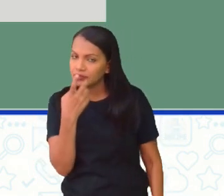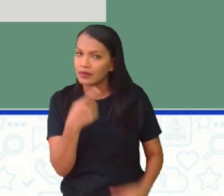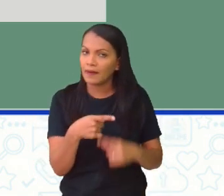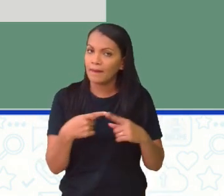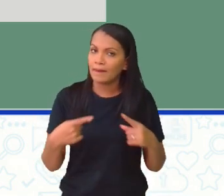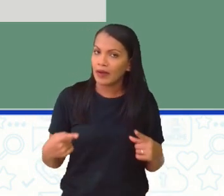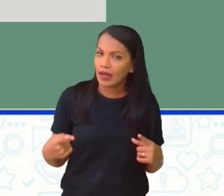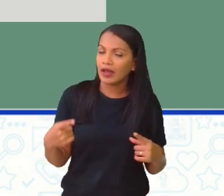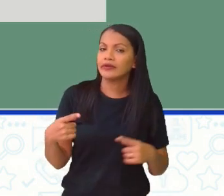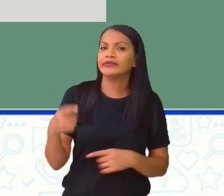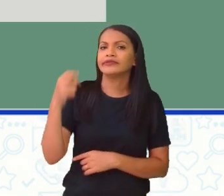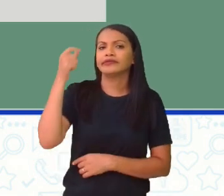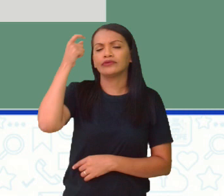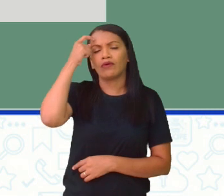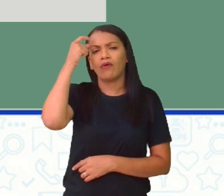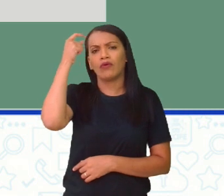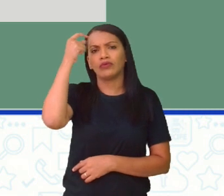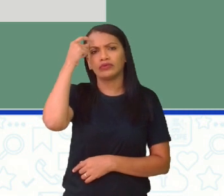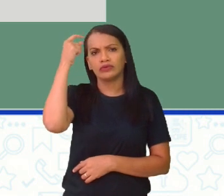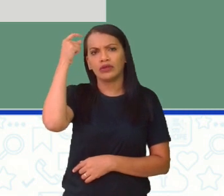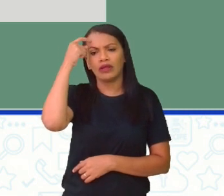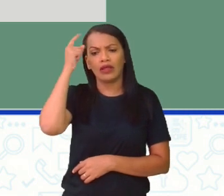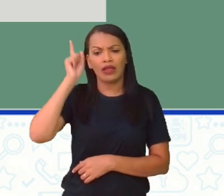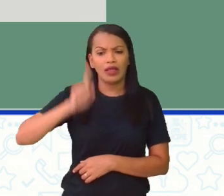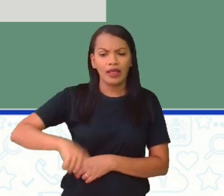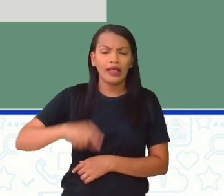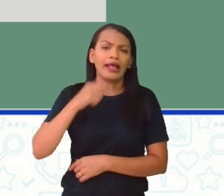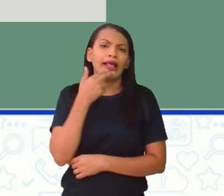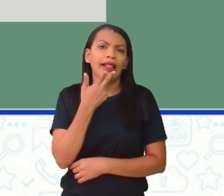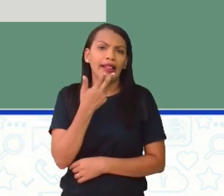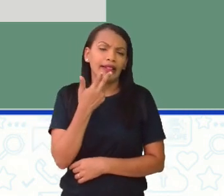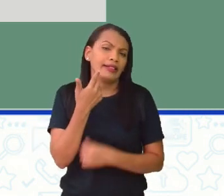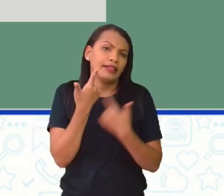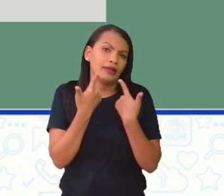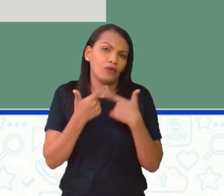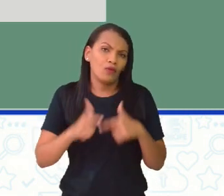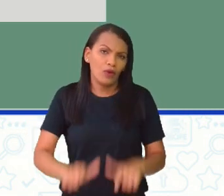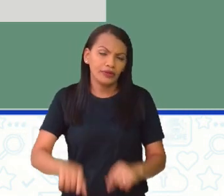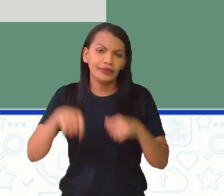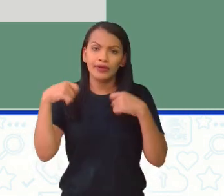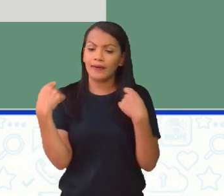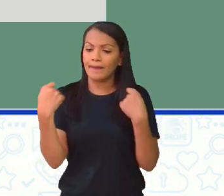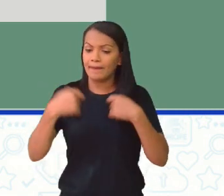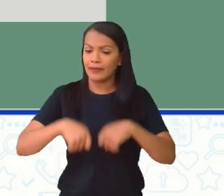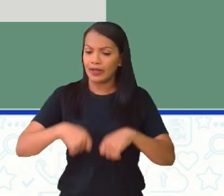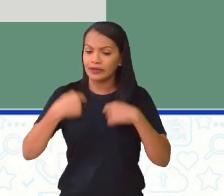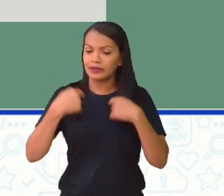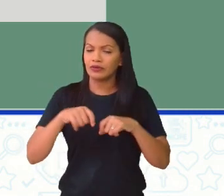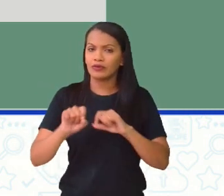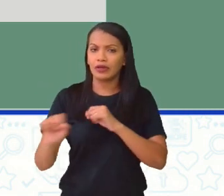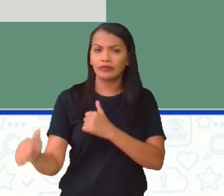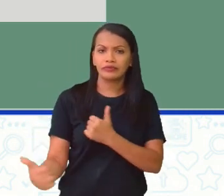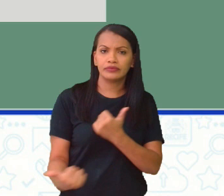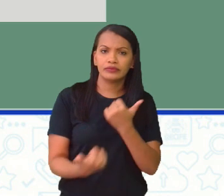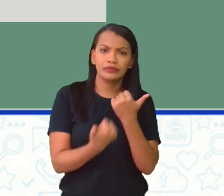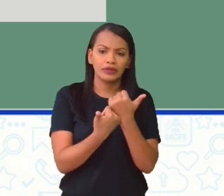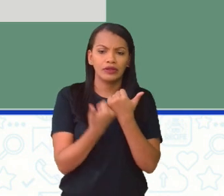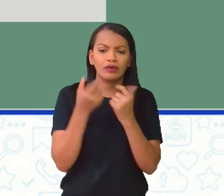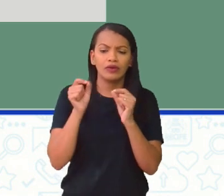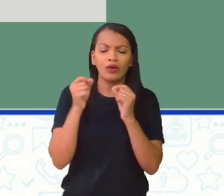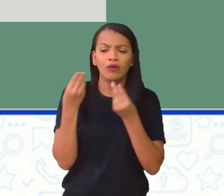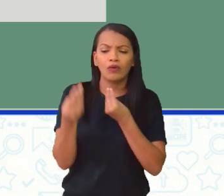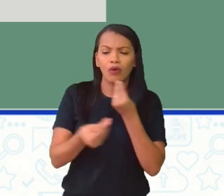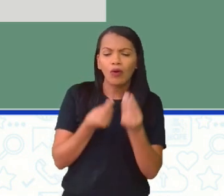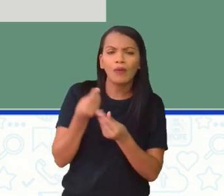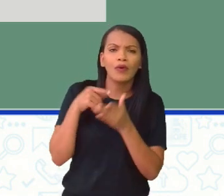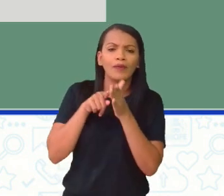domínio consciente, a atividade de linguagem precisam ser apoiados em